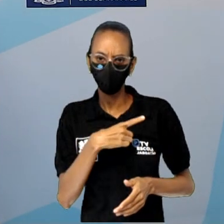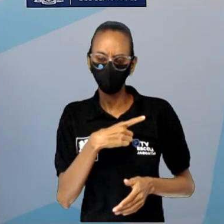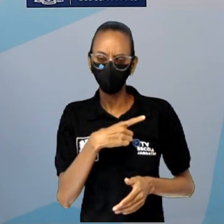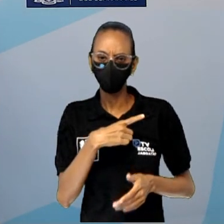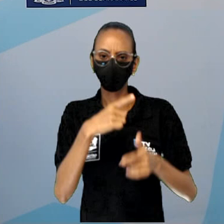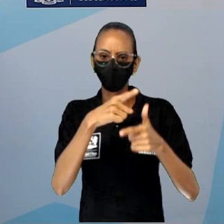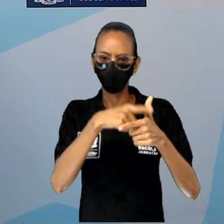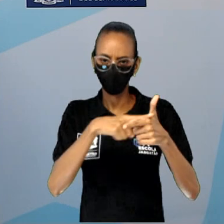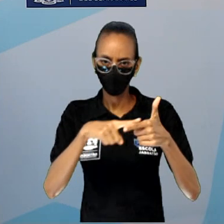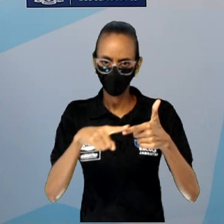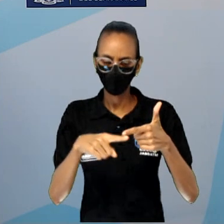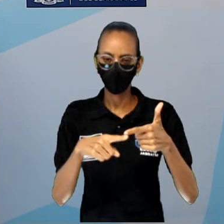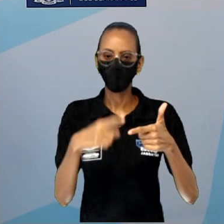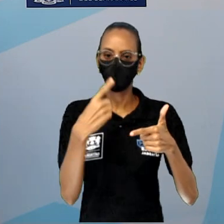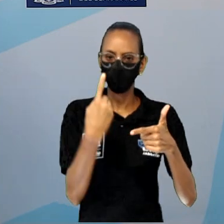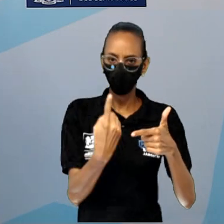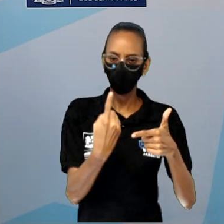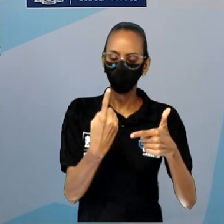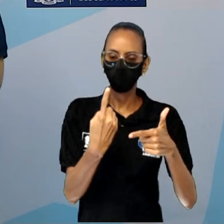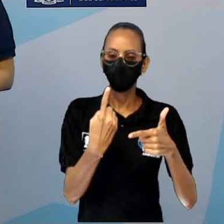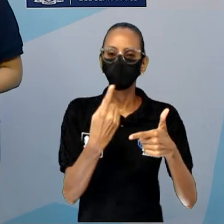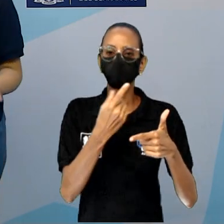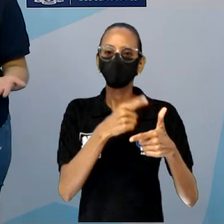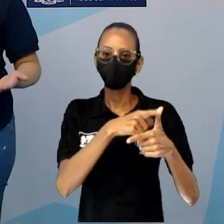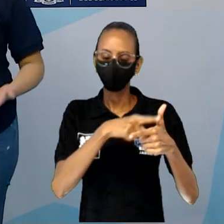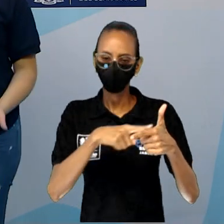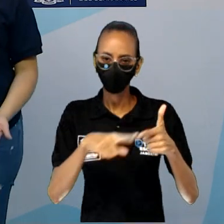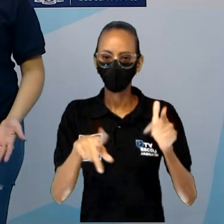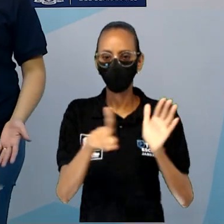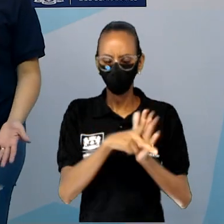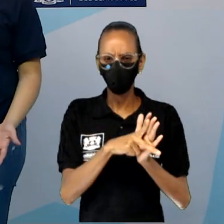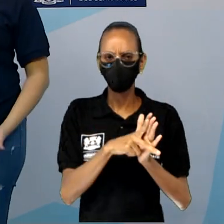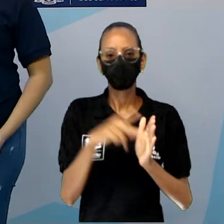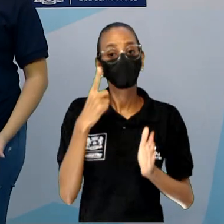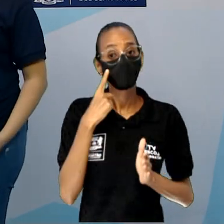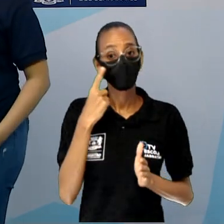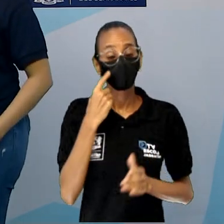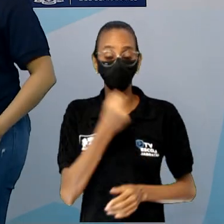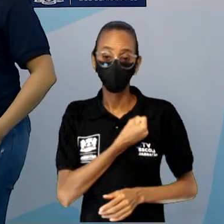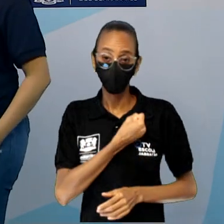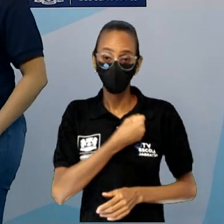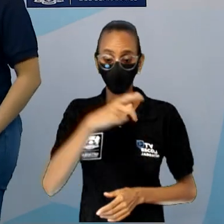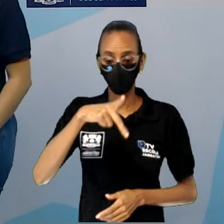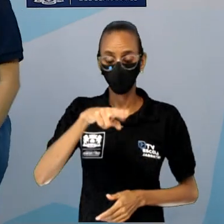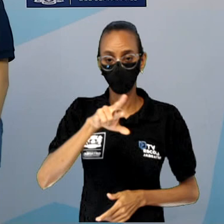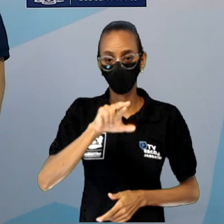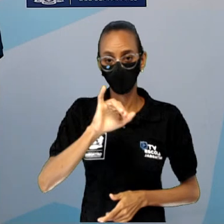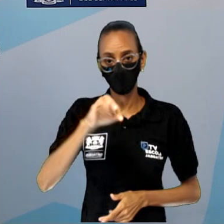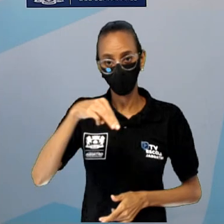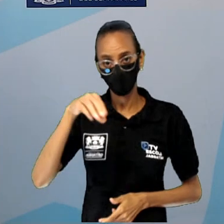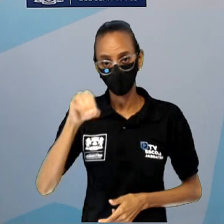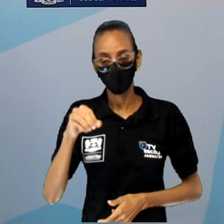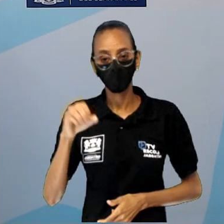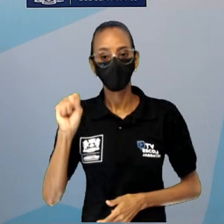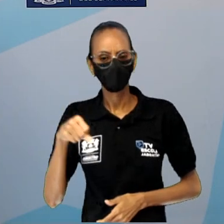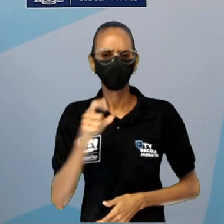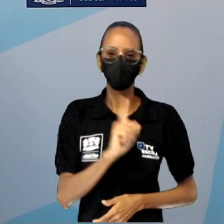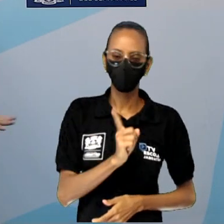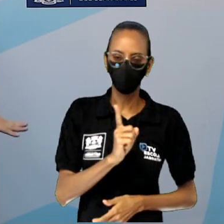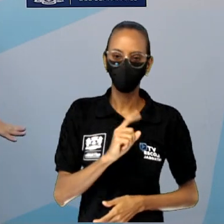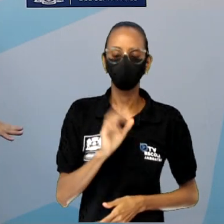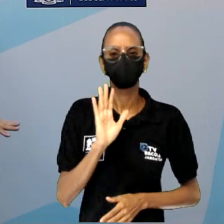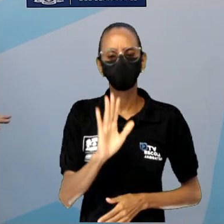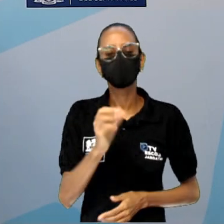dois divisores, que é um e ele mesmo, para poder classificar se são números primos, tá? Então, o zero divide para